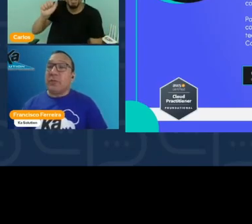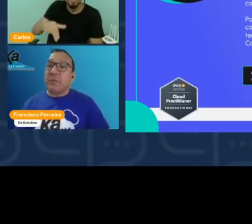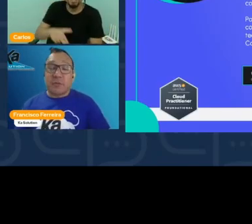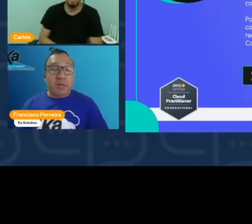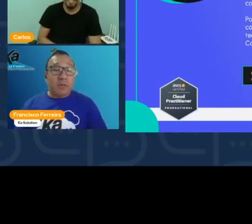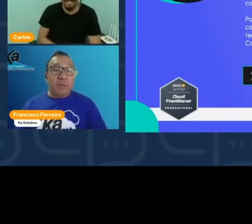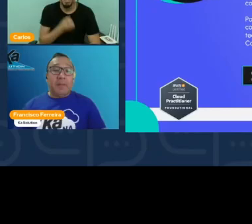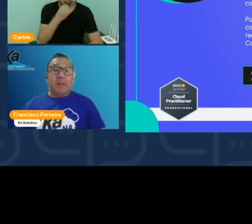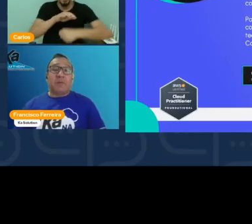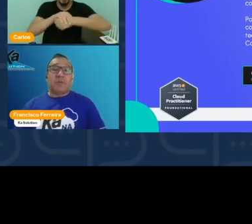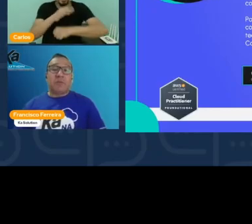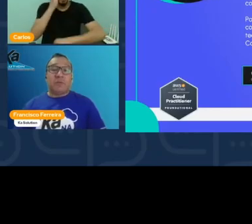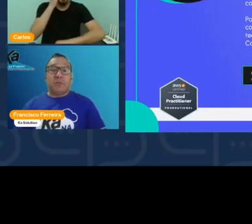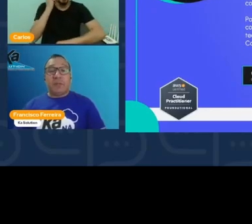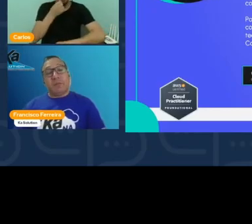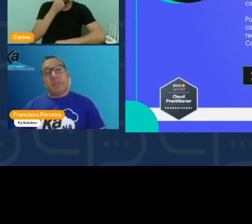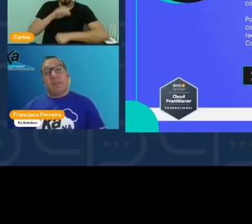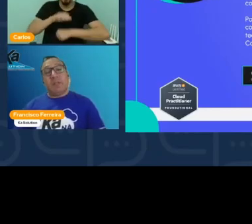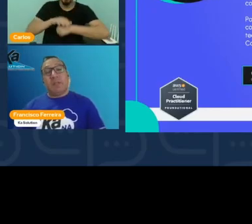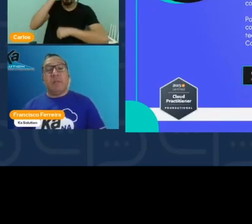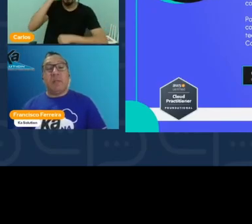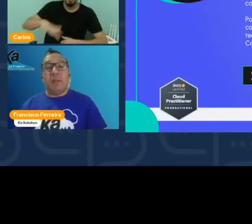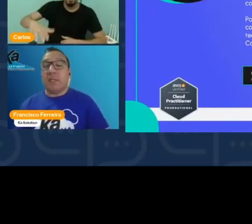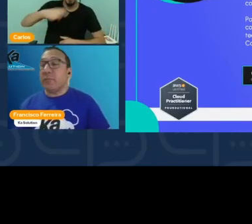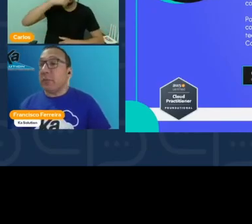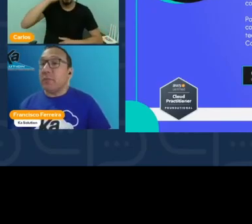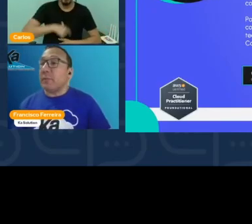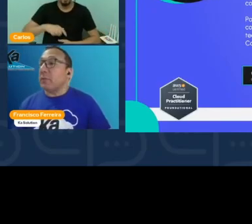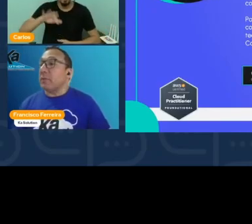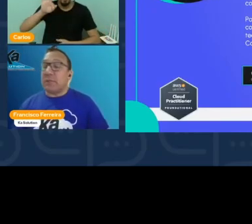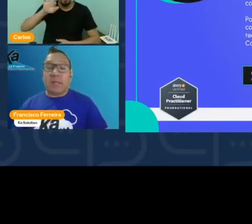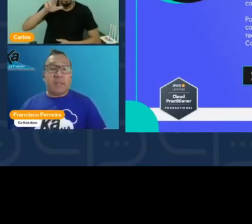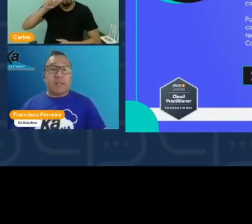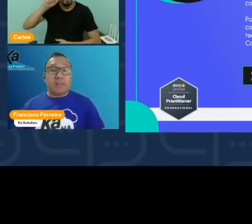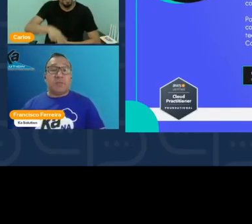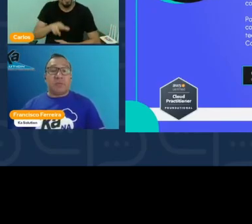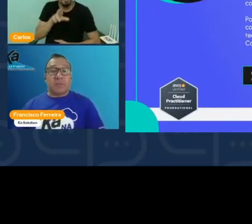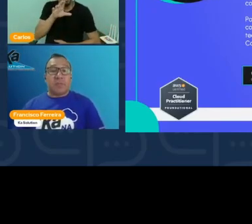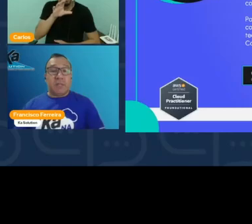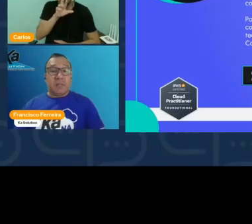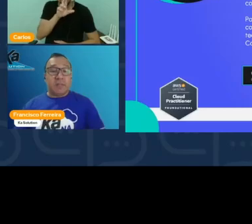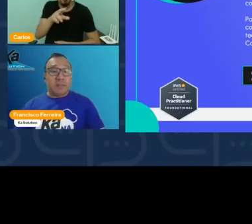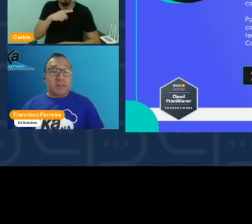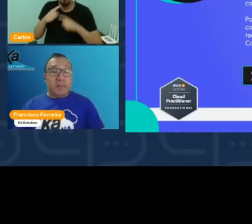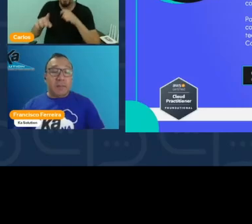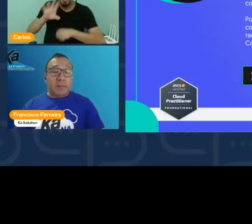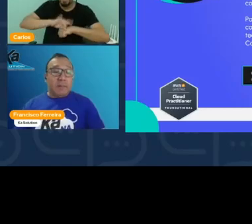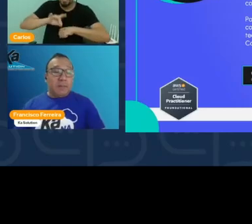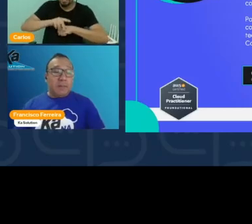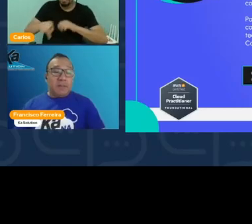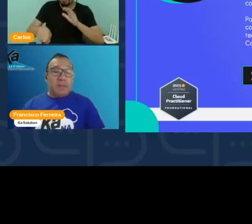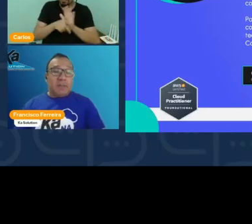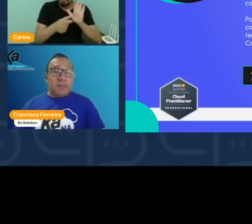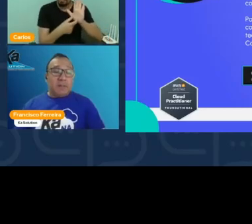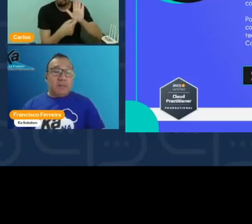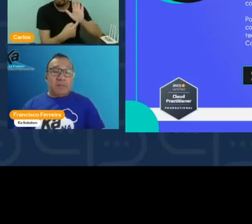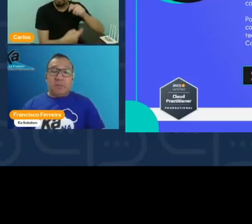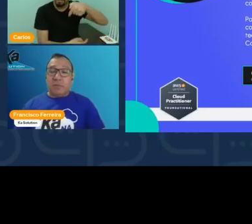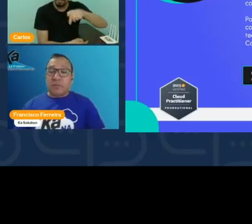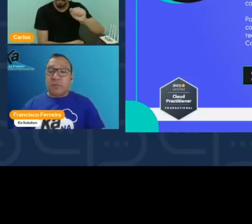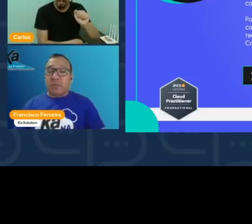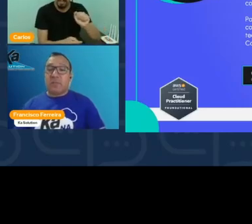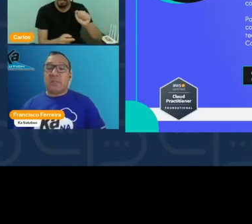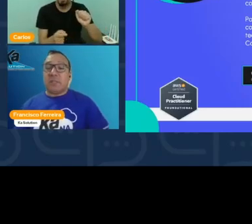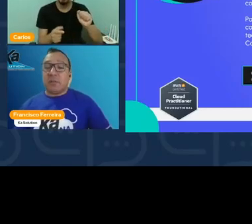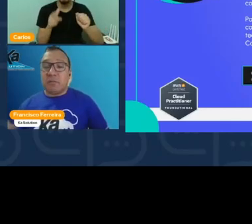Thiago. Boa noite, pessoal. Eu sou o tio Fran, vou estar aqui no Q&A respondendo as perguntas técnicas de vocês, tá? E